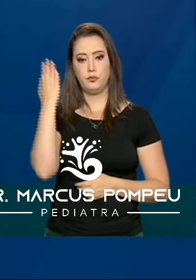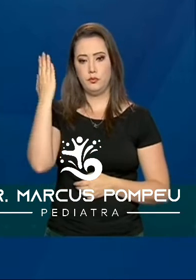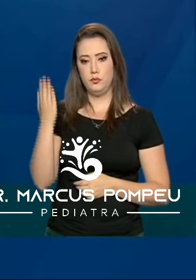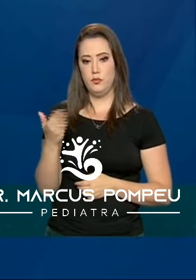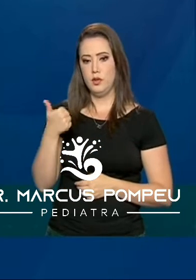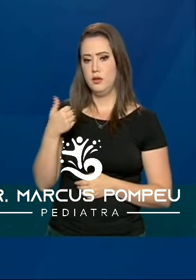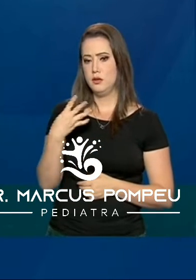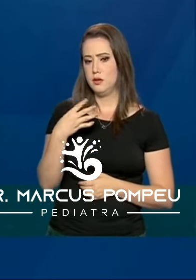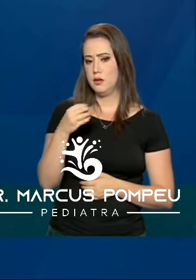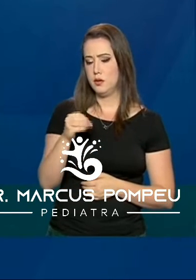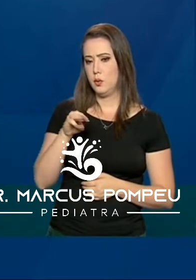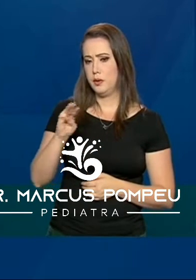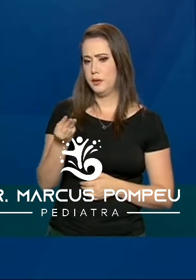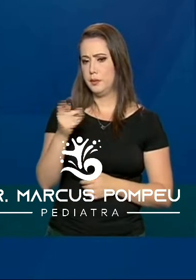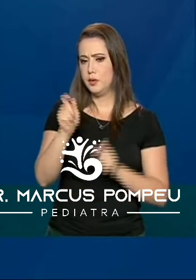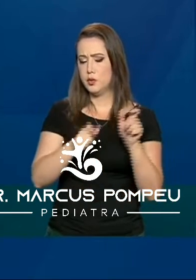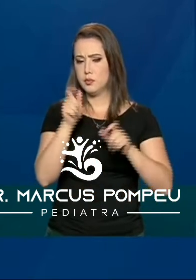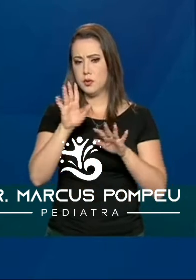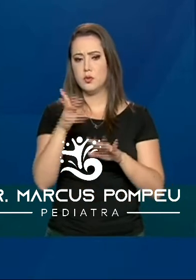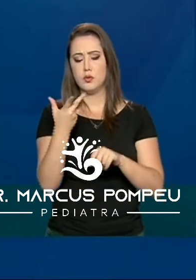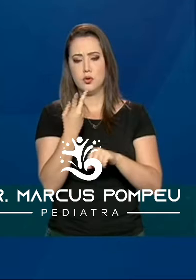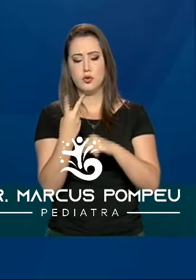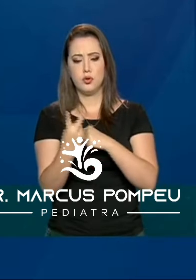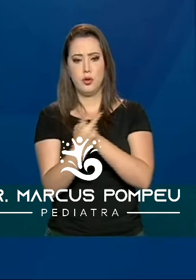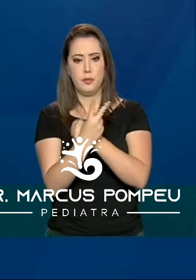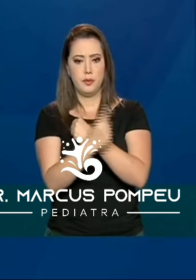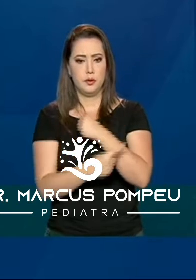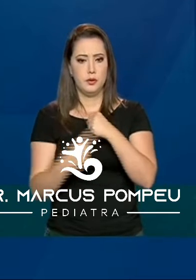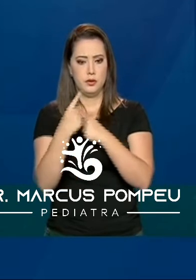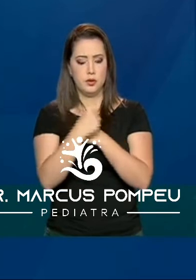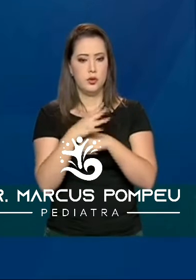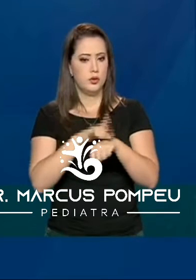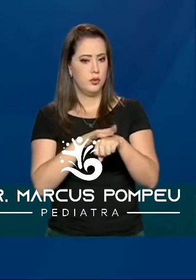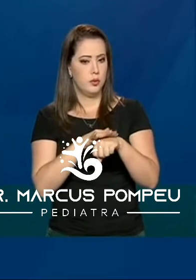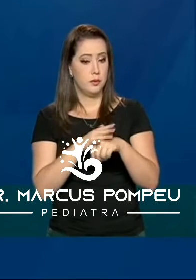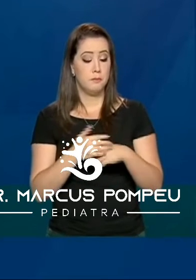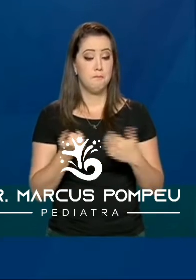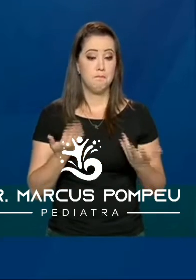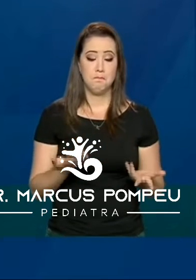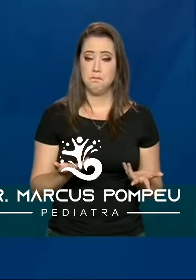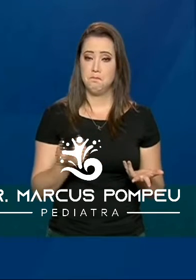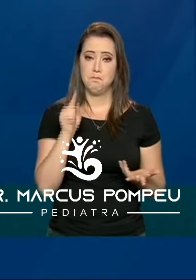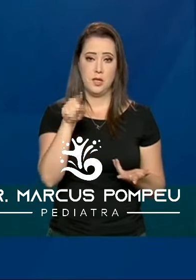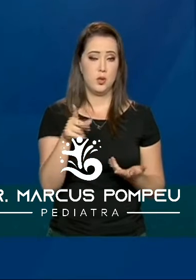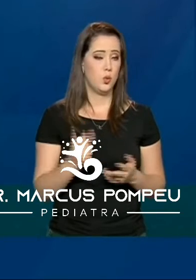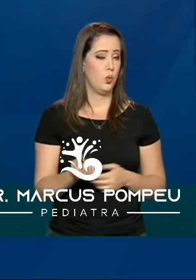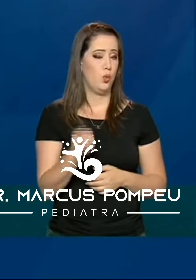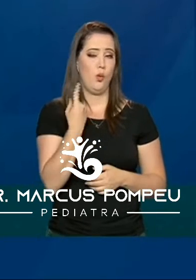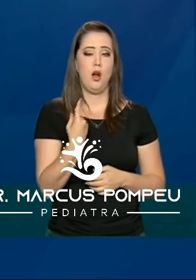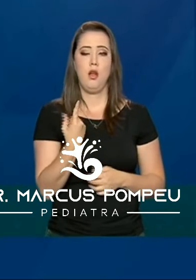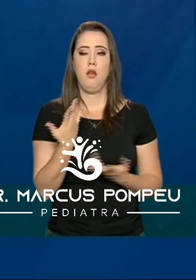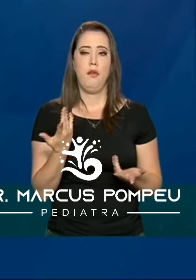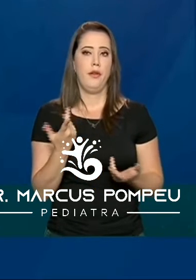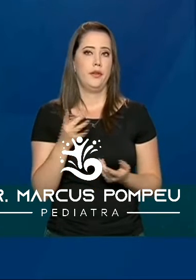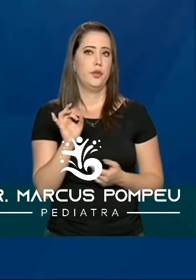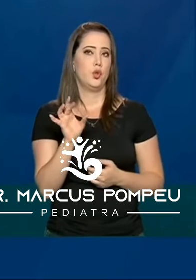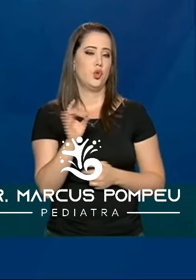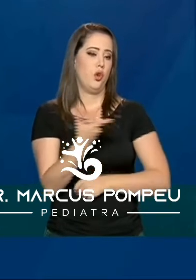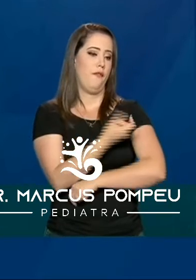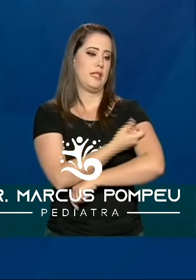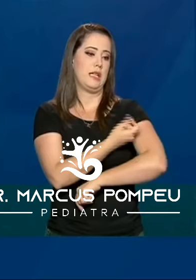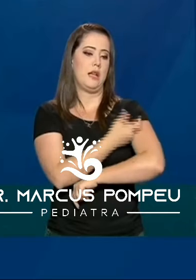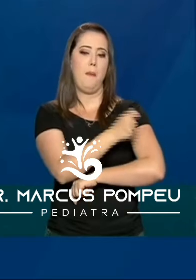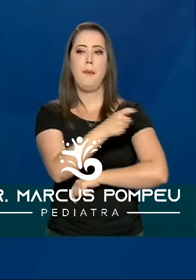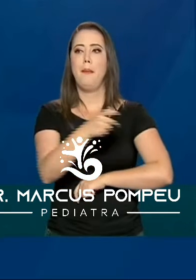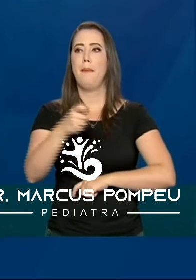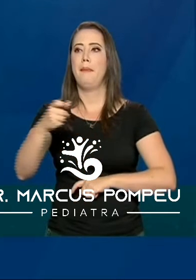140 milhões de americanos já estão imunes à doença pelo Brownstone, pela imunidade natural. Isso não foi por conta de vacinação em massa.